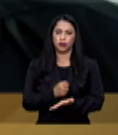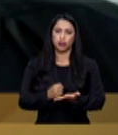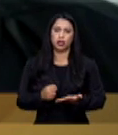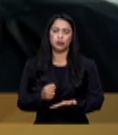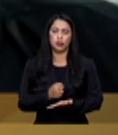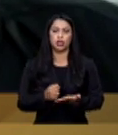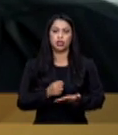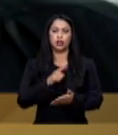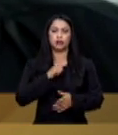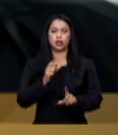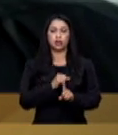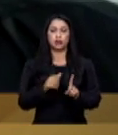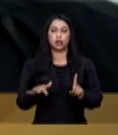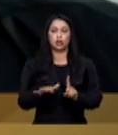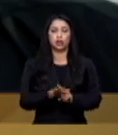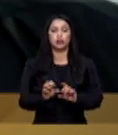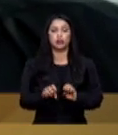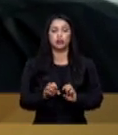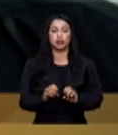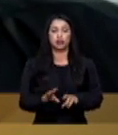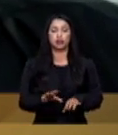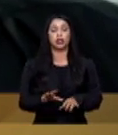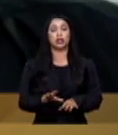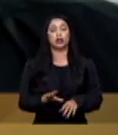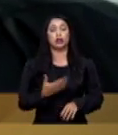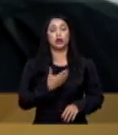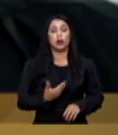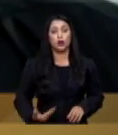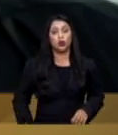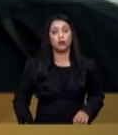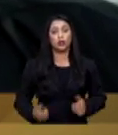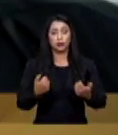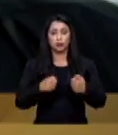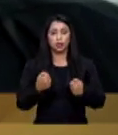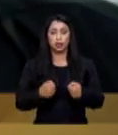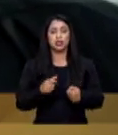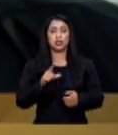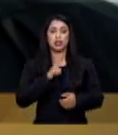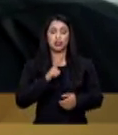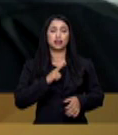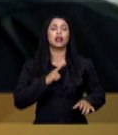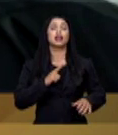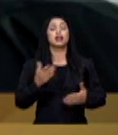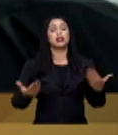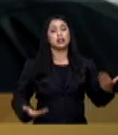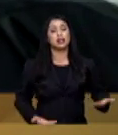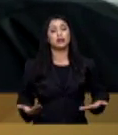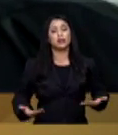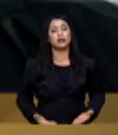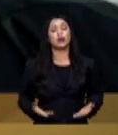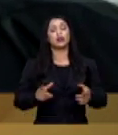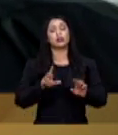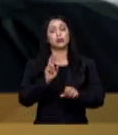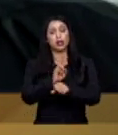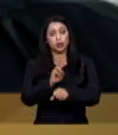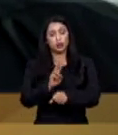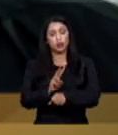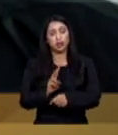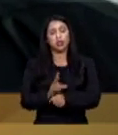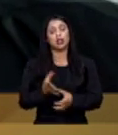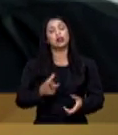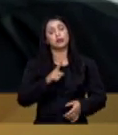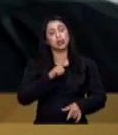tempo, executar a medida socioeducativa, o Estado precisa estruturar um corpo de agentes públicos capaz de cumprir a função pública correspondente a essa